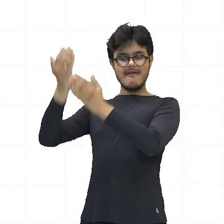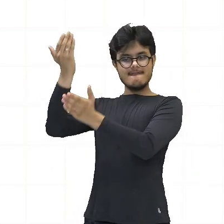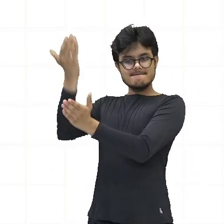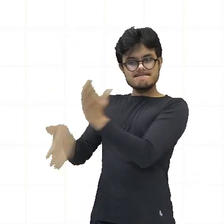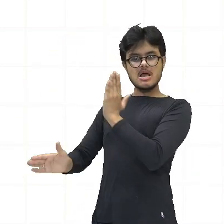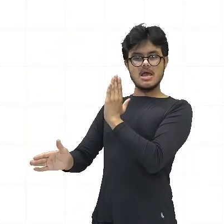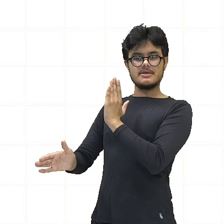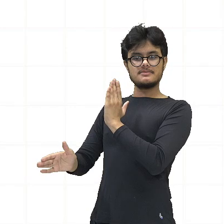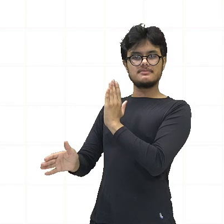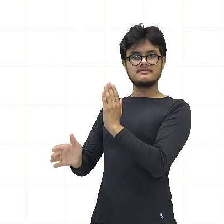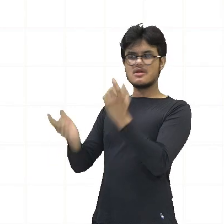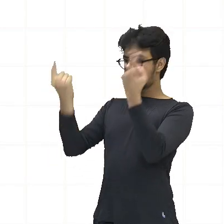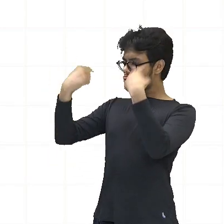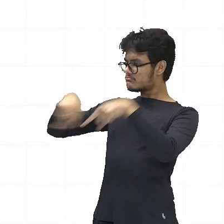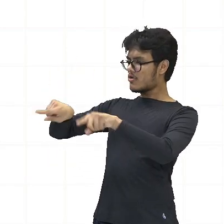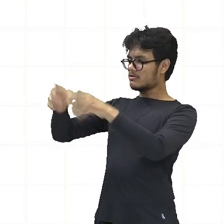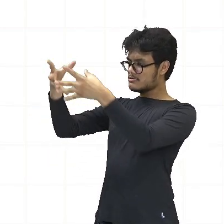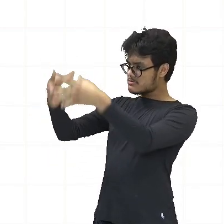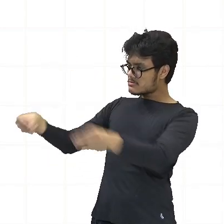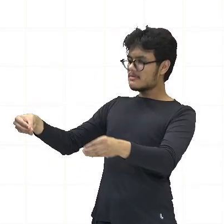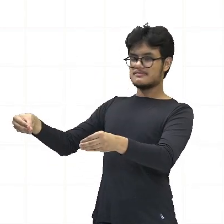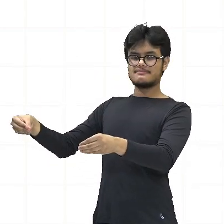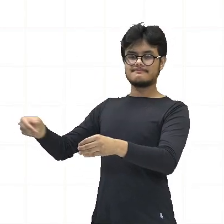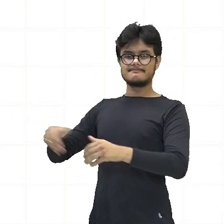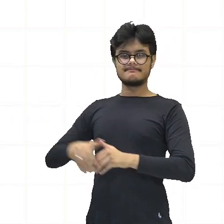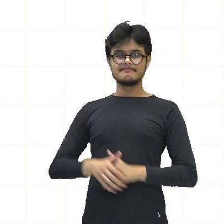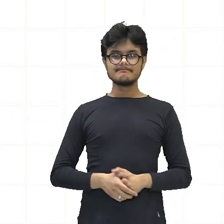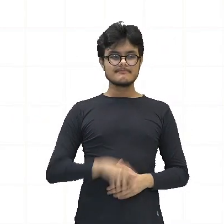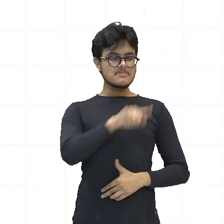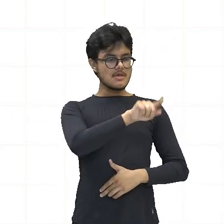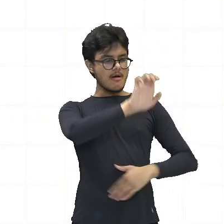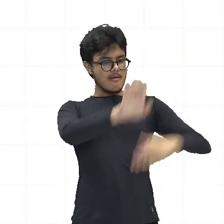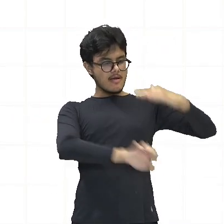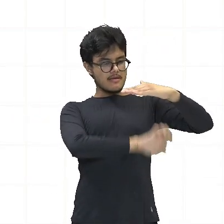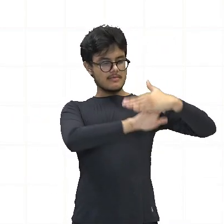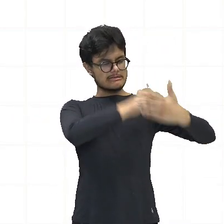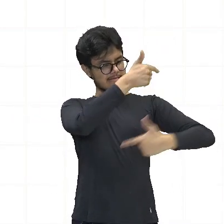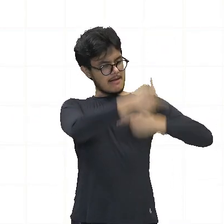um produto ou um serviço, geralmente, né,